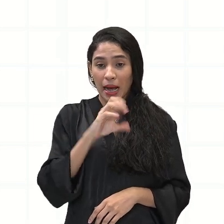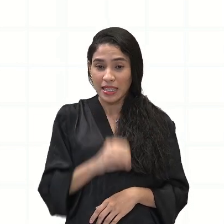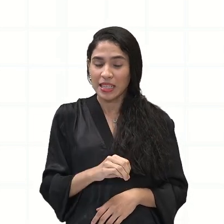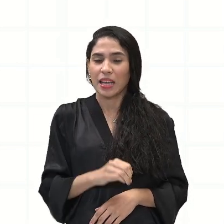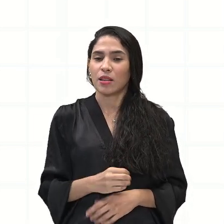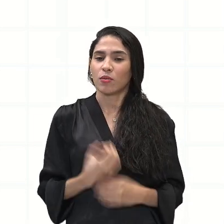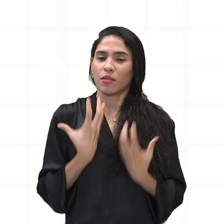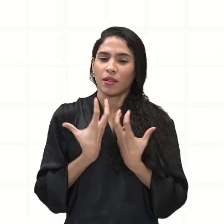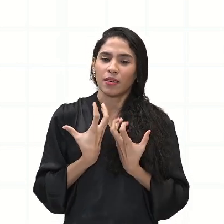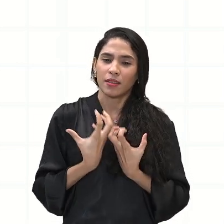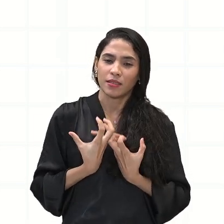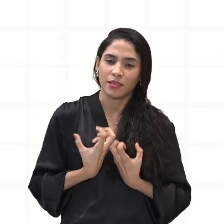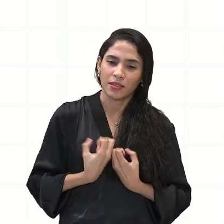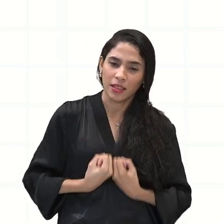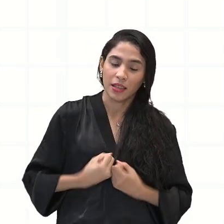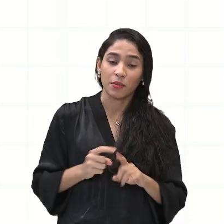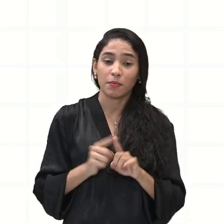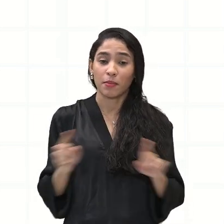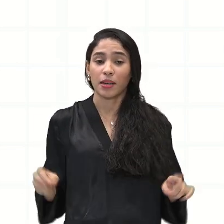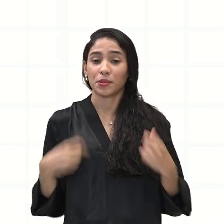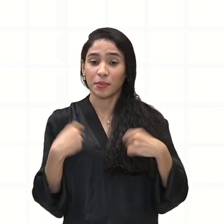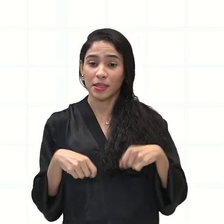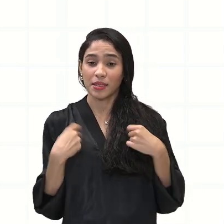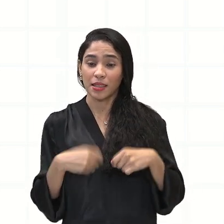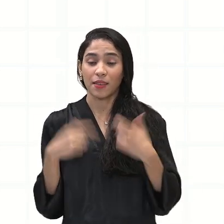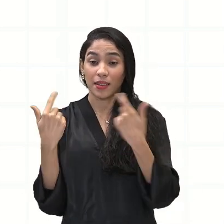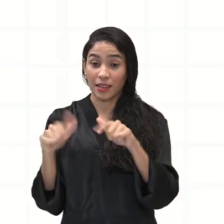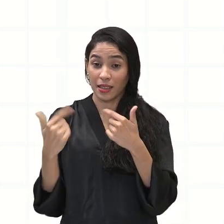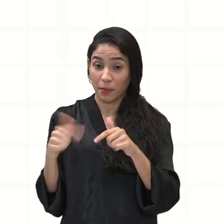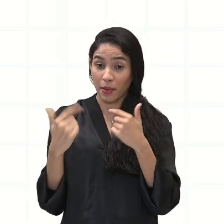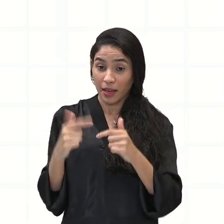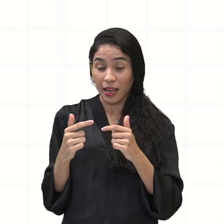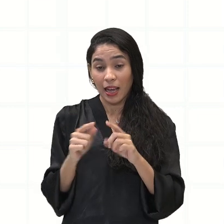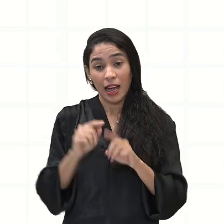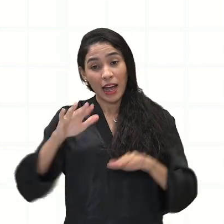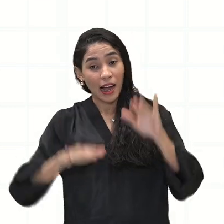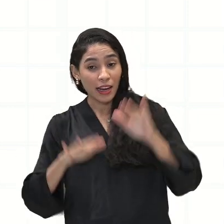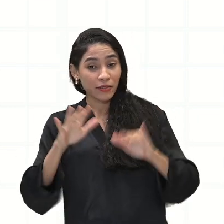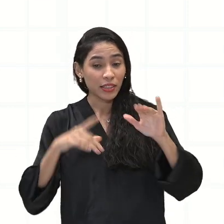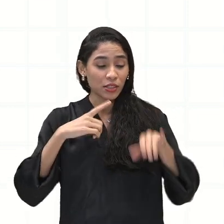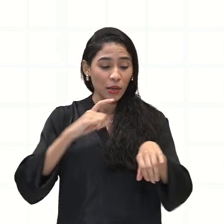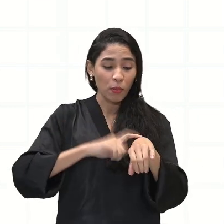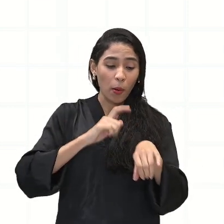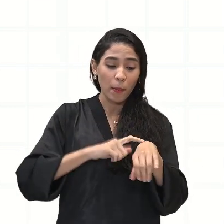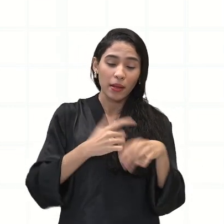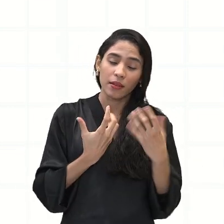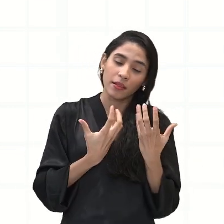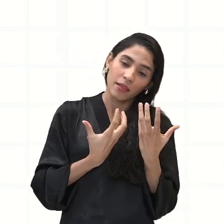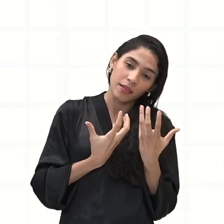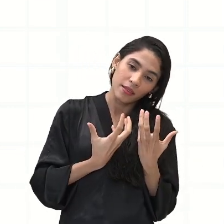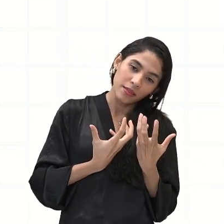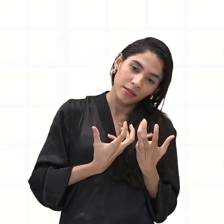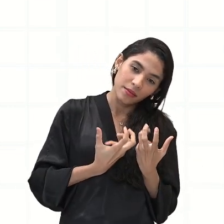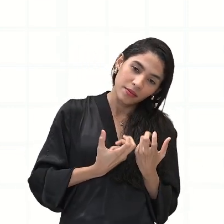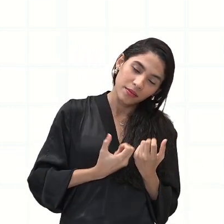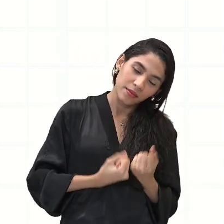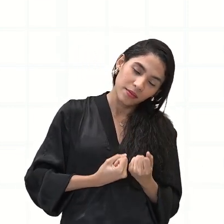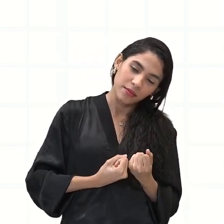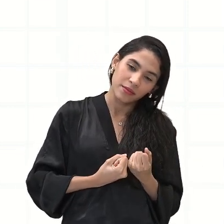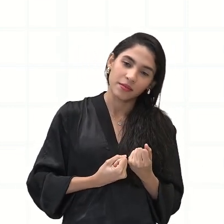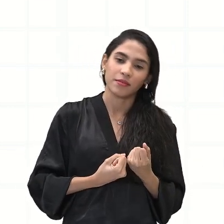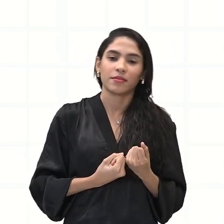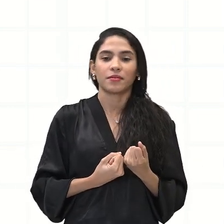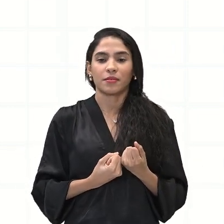precisava trabalhar, né? Mas momentos que ele se tocava que ele estava tão cansado que acabava adormecendo